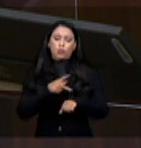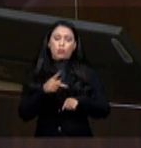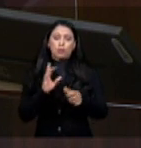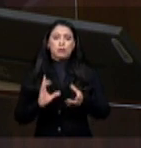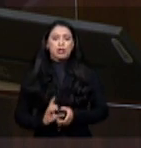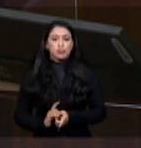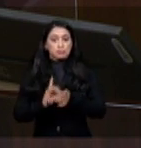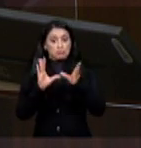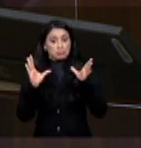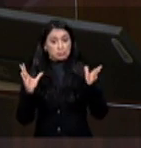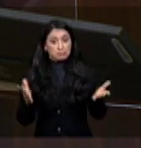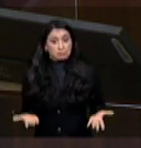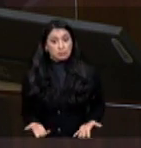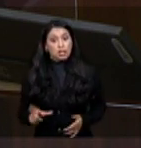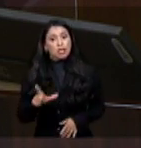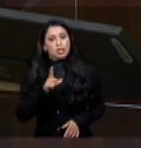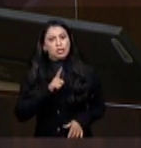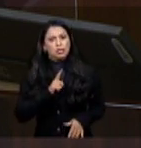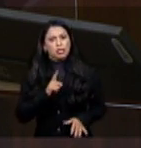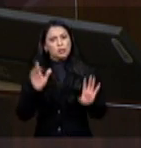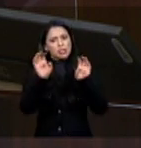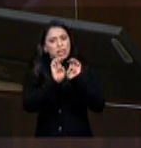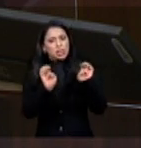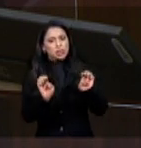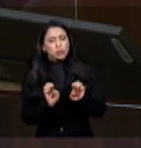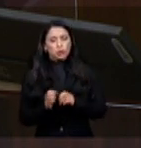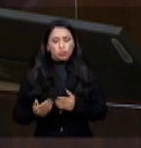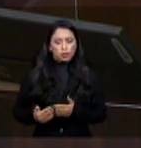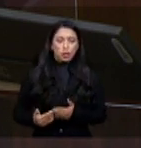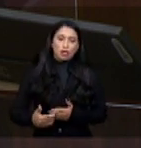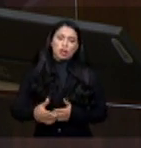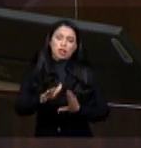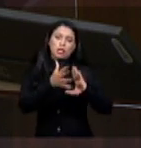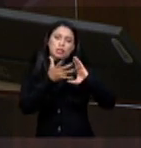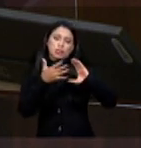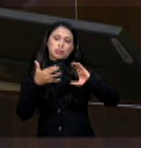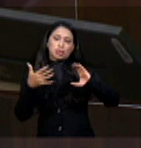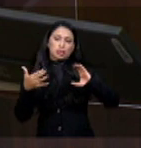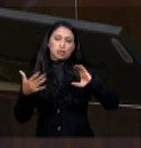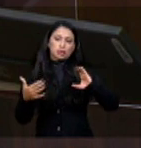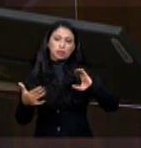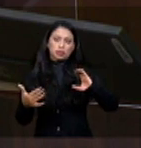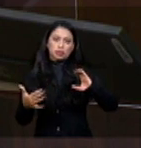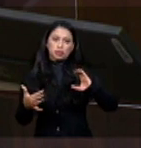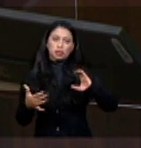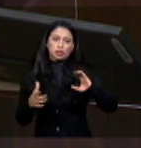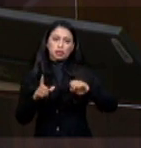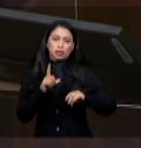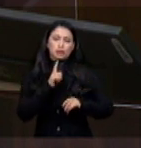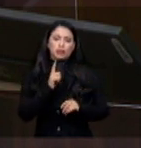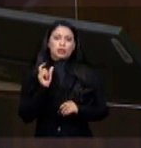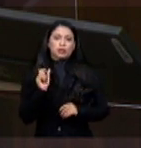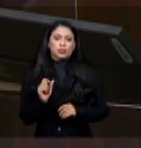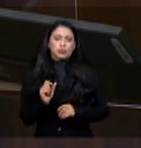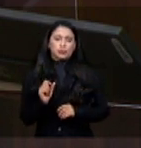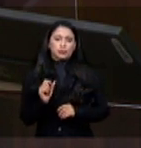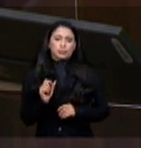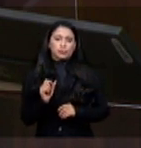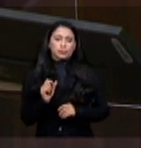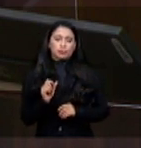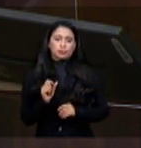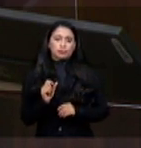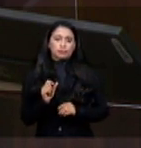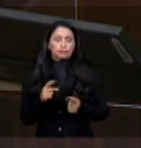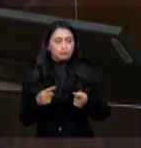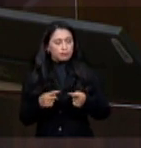nós temos Então essa estrutura a partir que se caracteriza a partir de uma tensão digamos